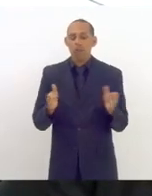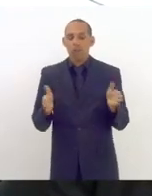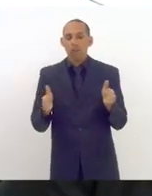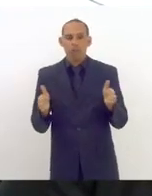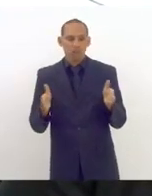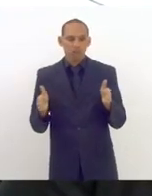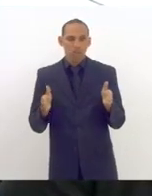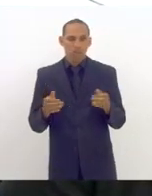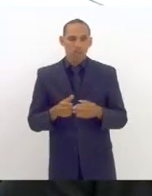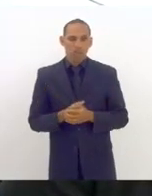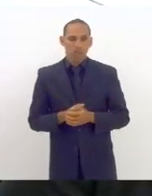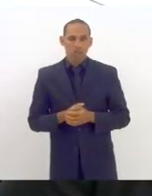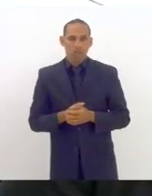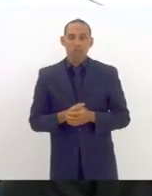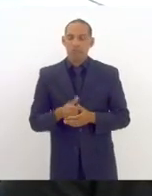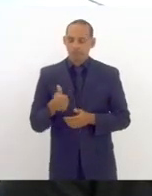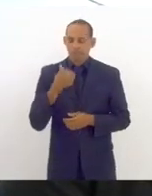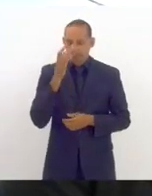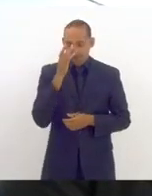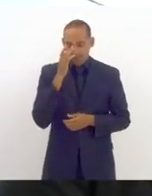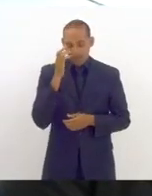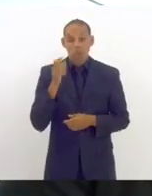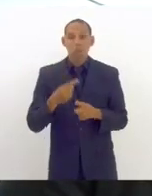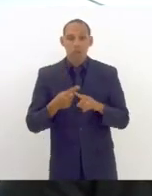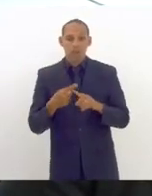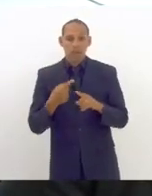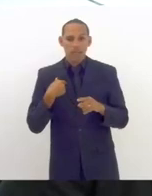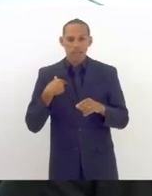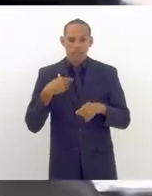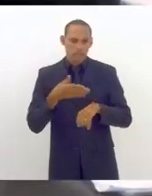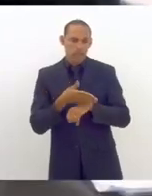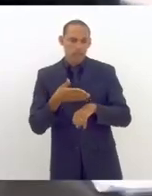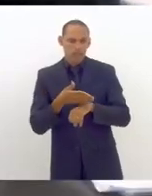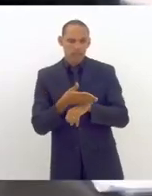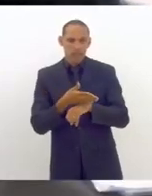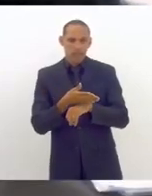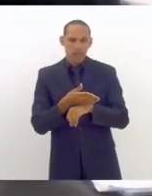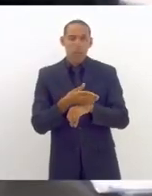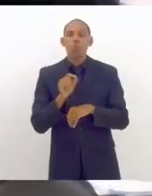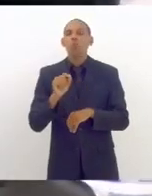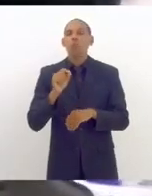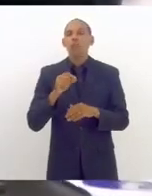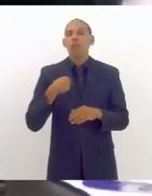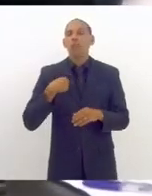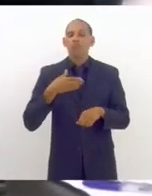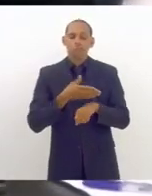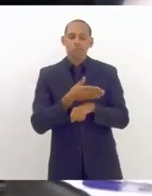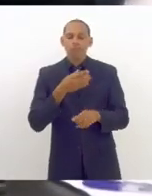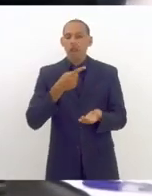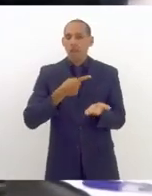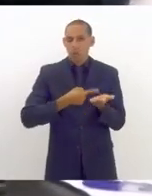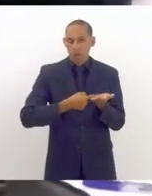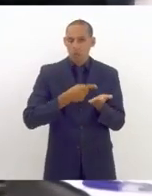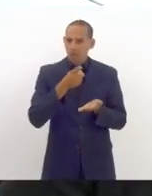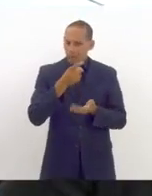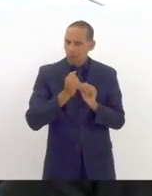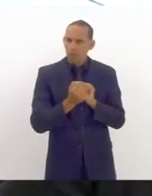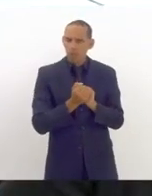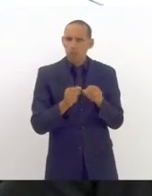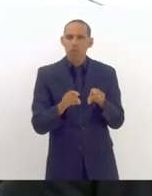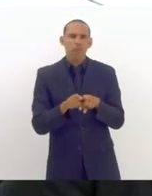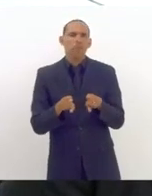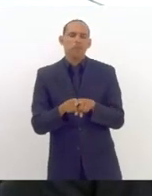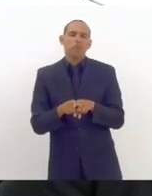então tá então é porque eu participei de um acordo onde vossa excelência estava também